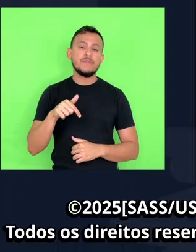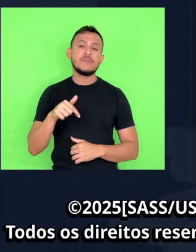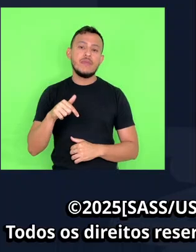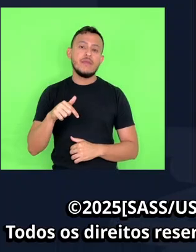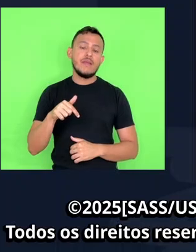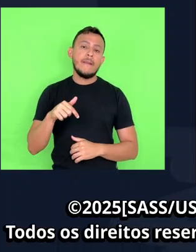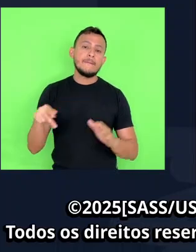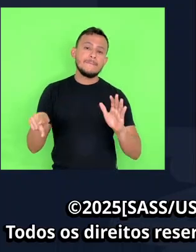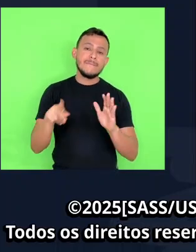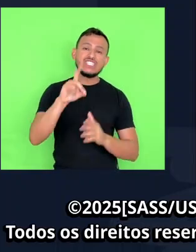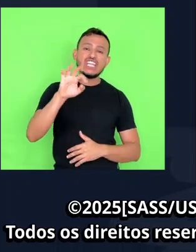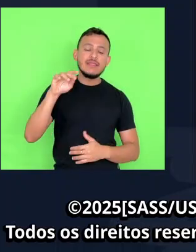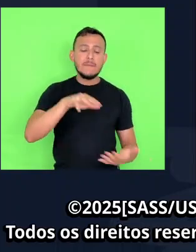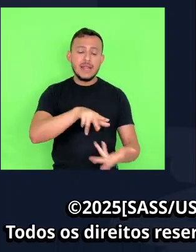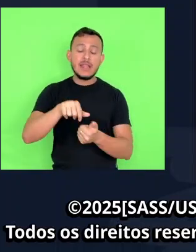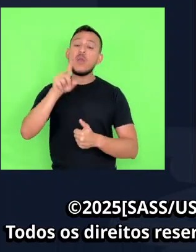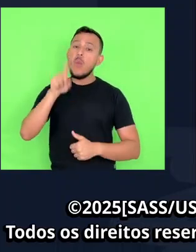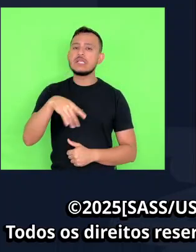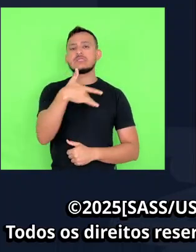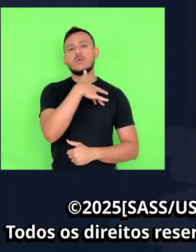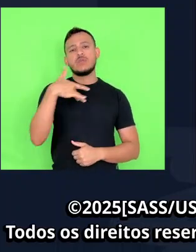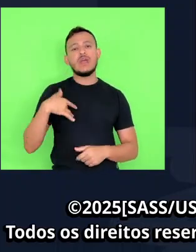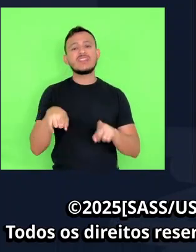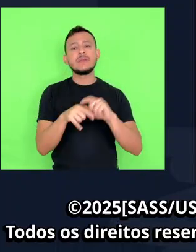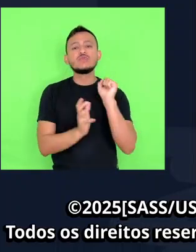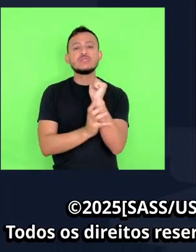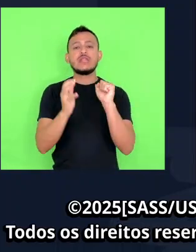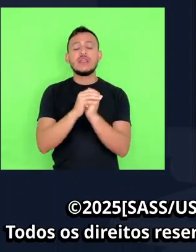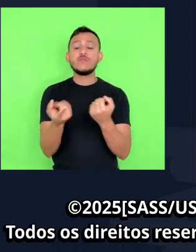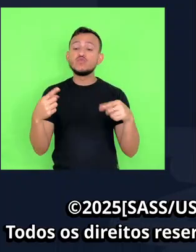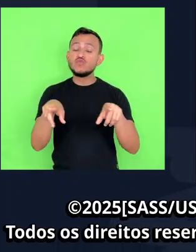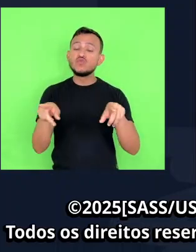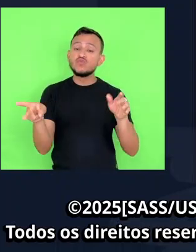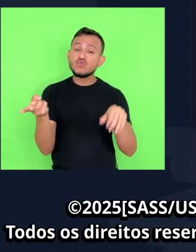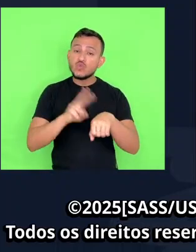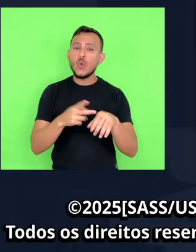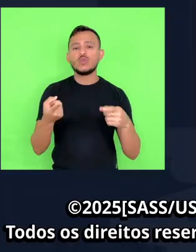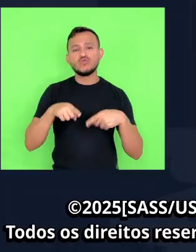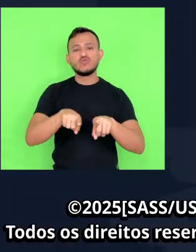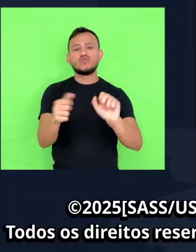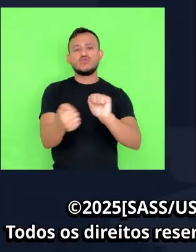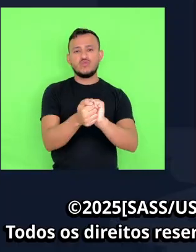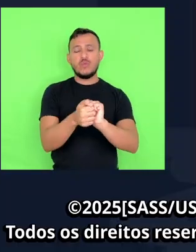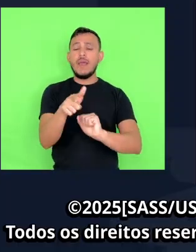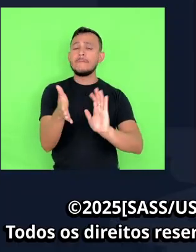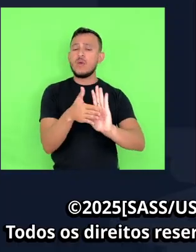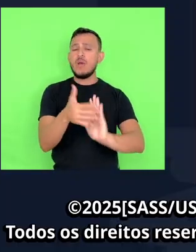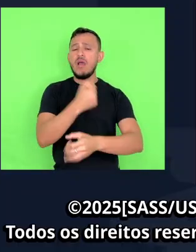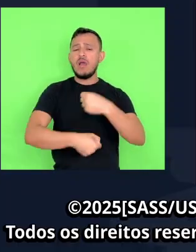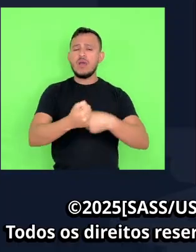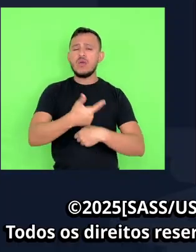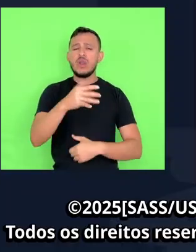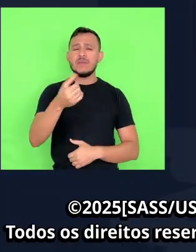dieta saudável e sustentável simultaneamente. Ela foi proposta em 2019 por